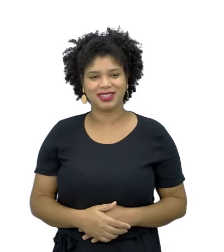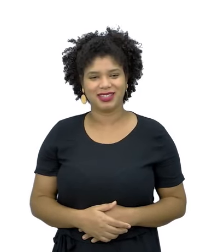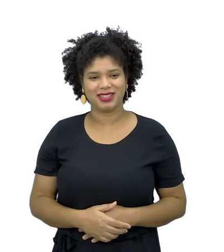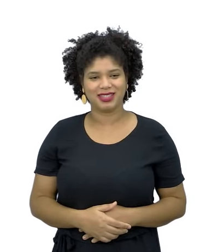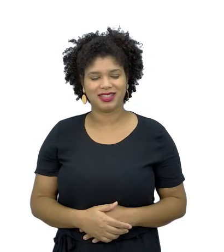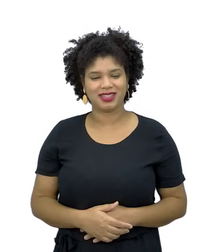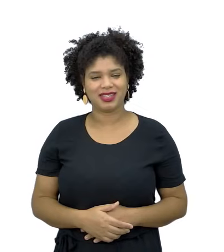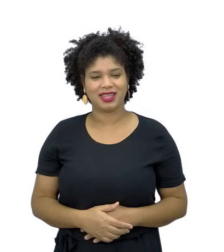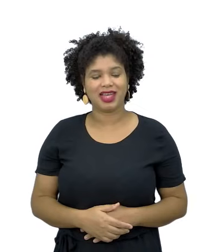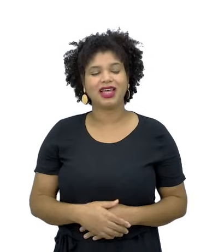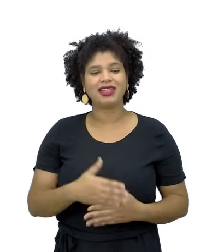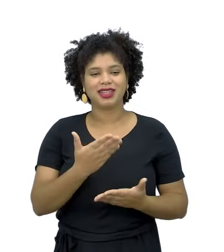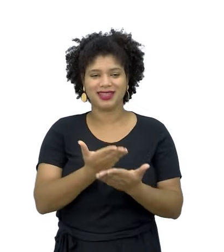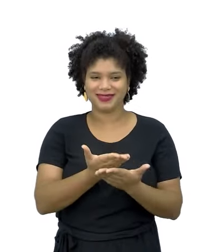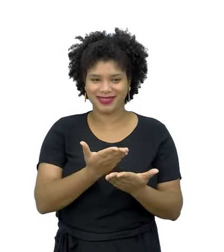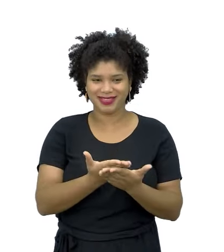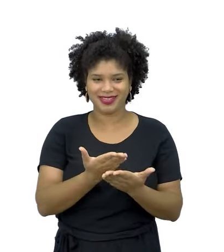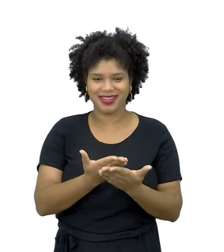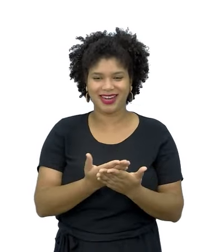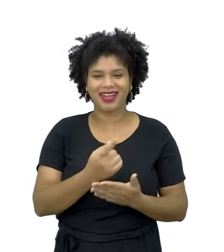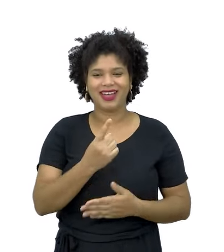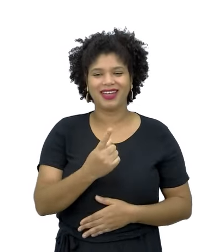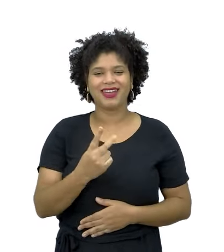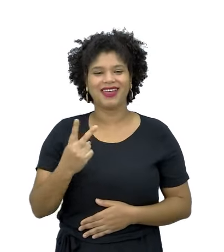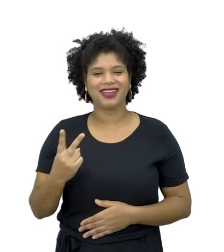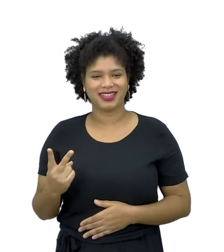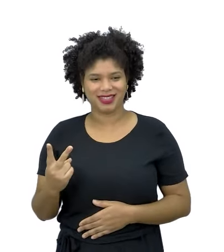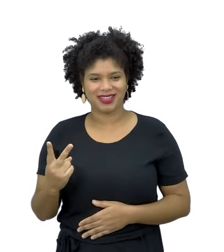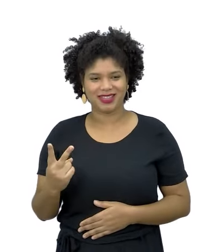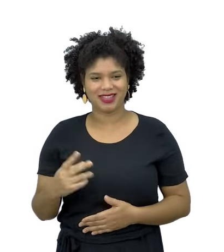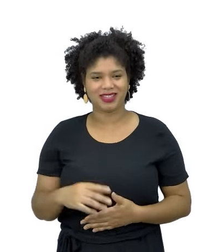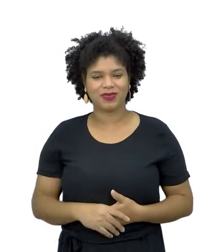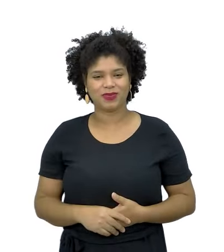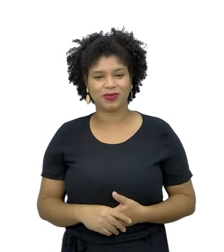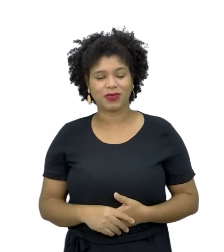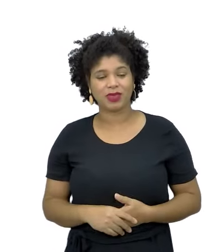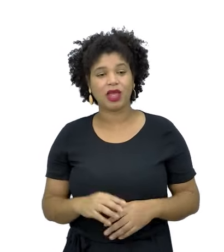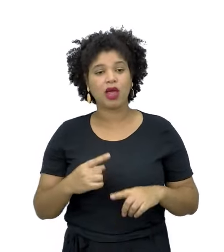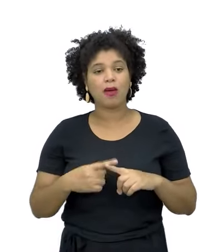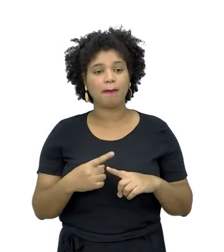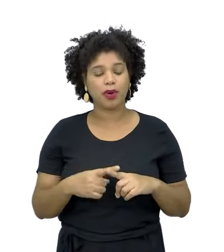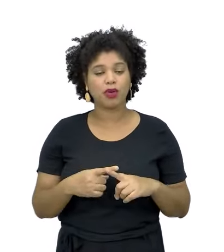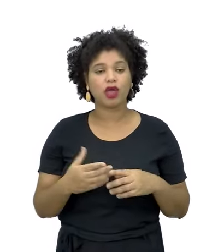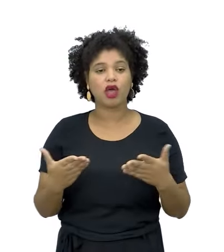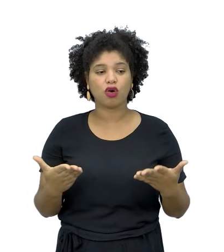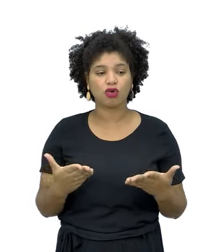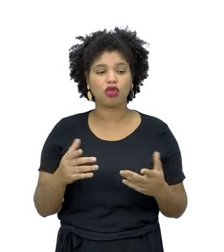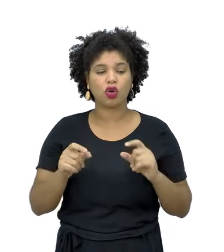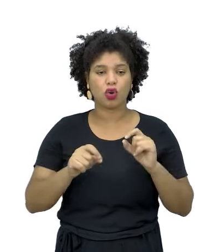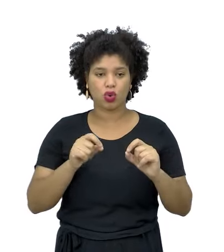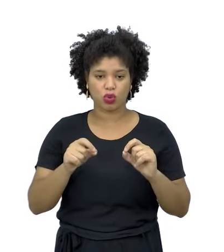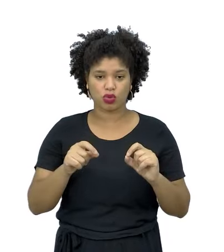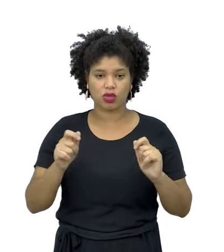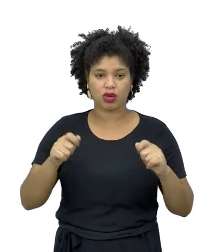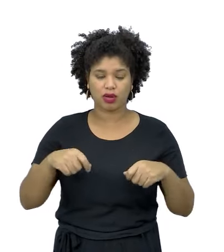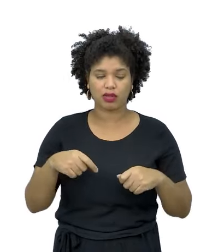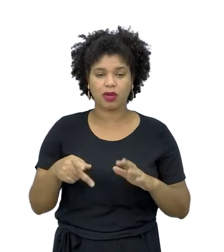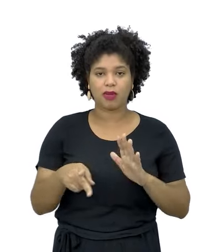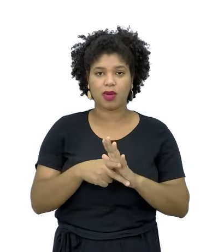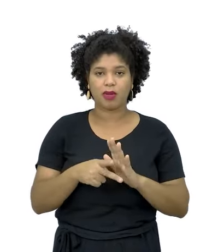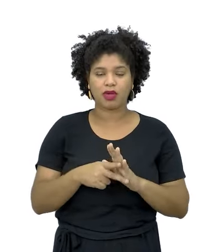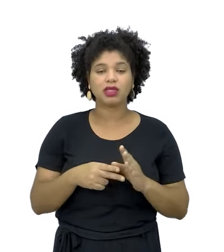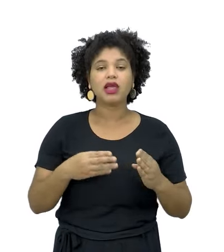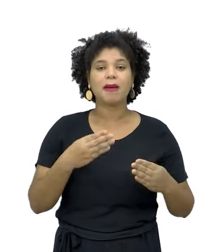Aí, qual a aula, né? Aí a gente apresenta aí o que está posto para esse bimestre,